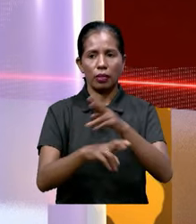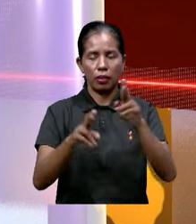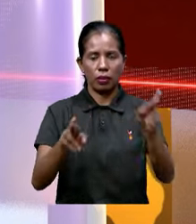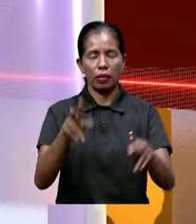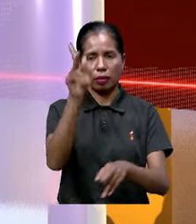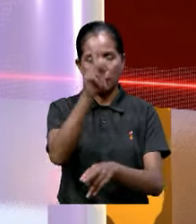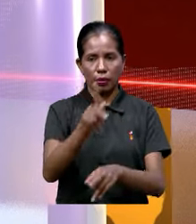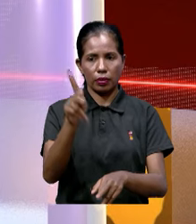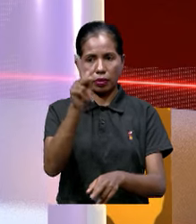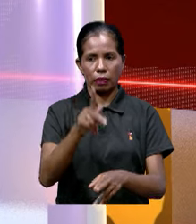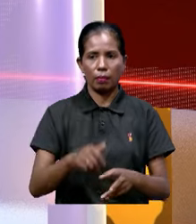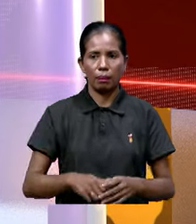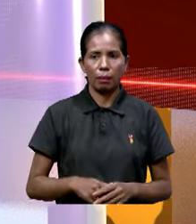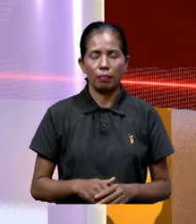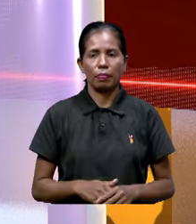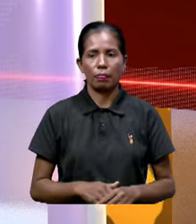pesquisa.